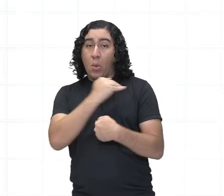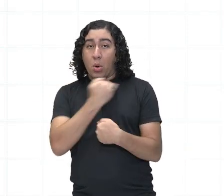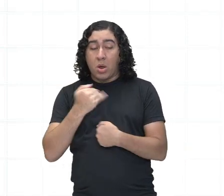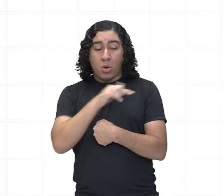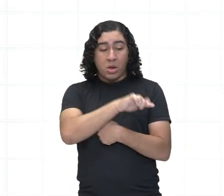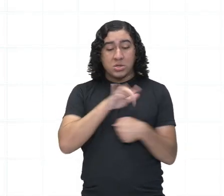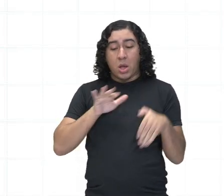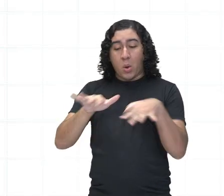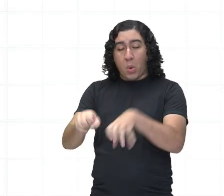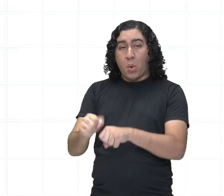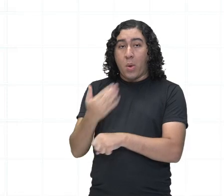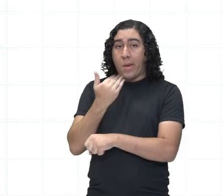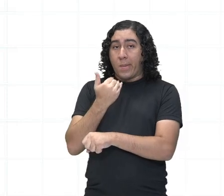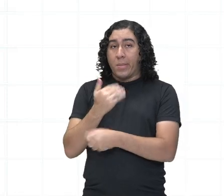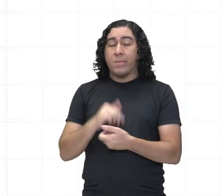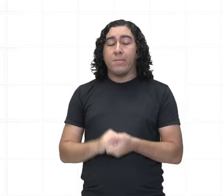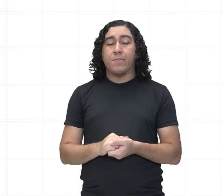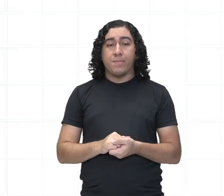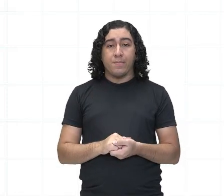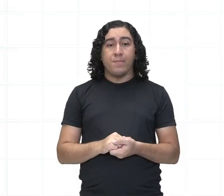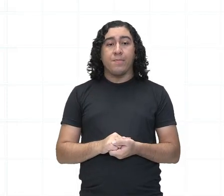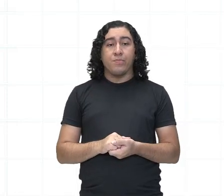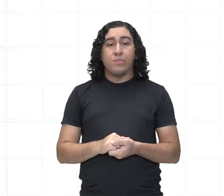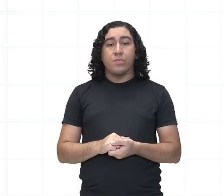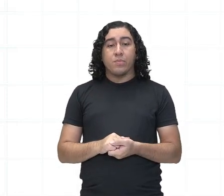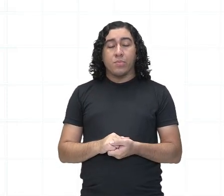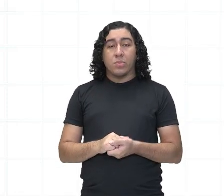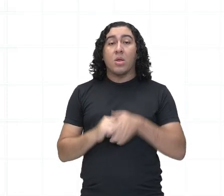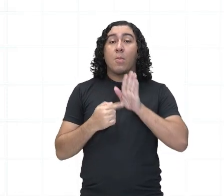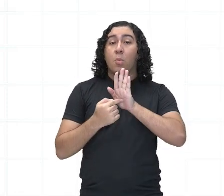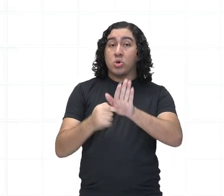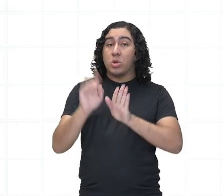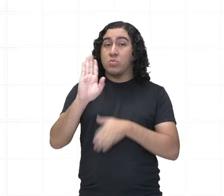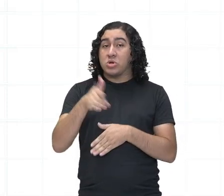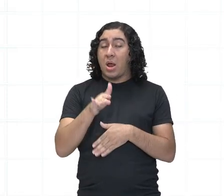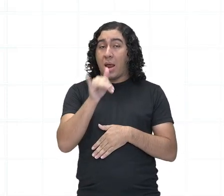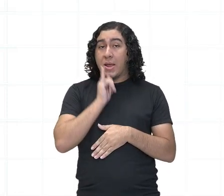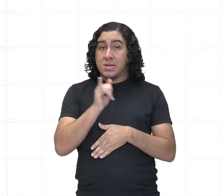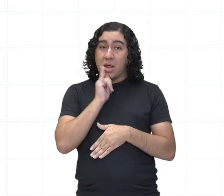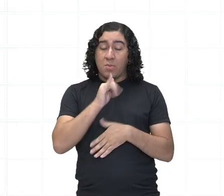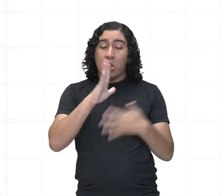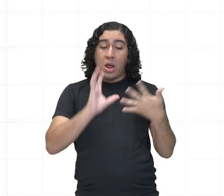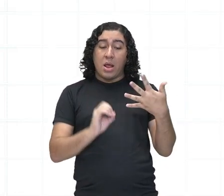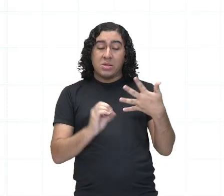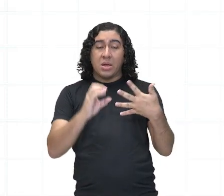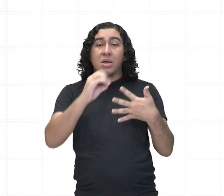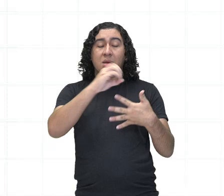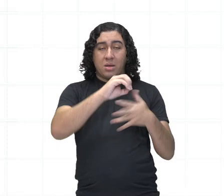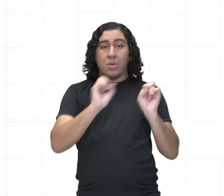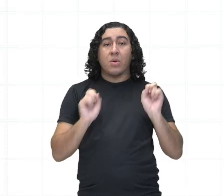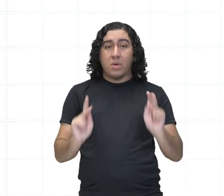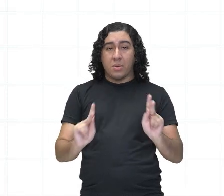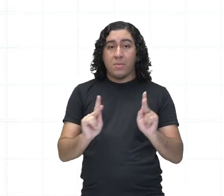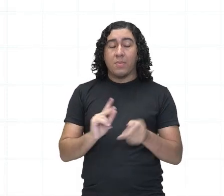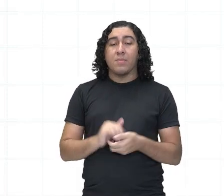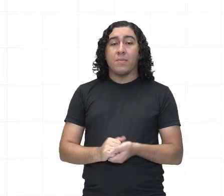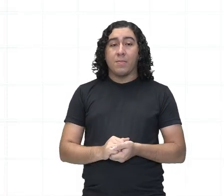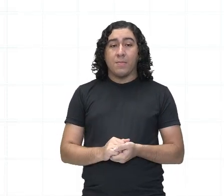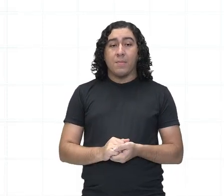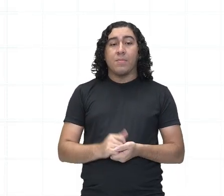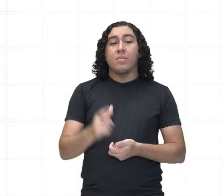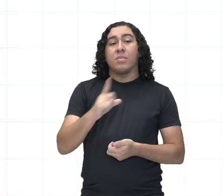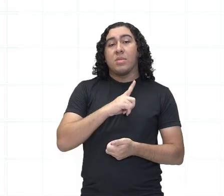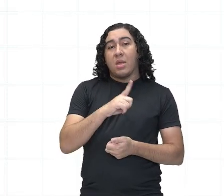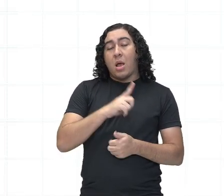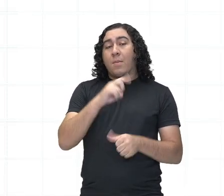de vida. Tá? Então, nós mostramos aí exemplos de cadeias alimentares. Há uma